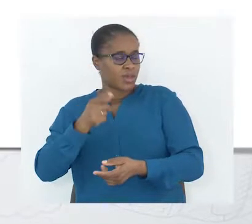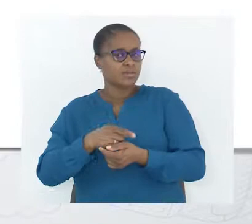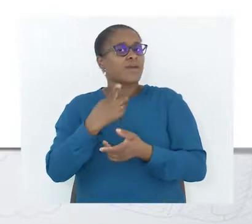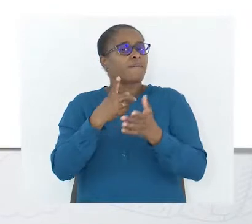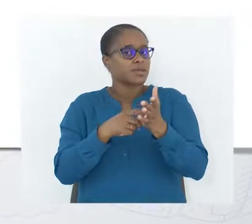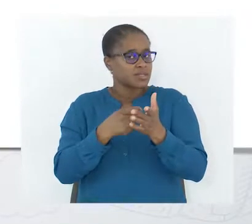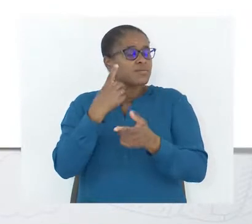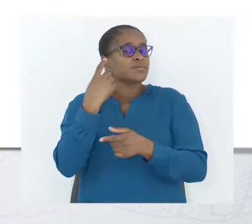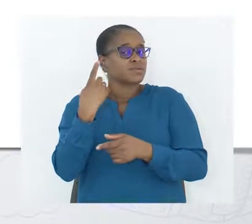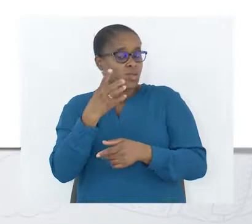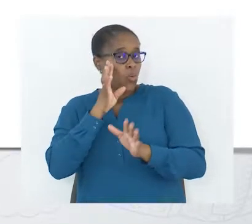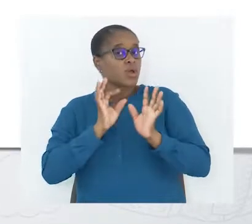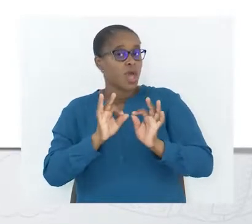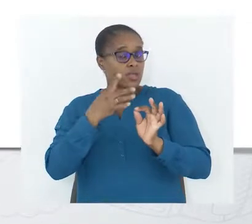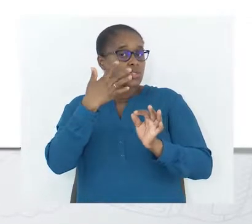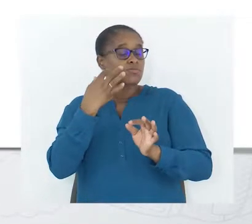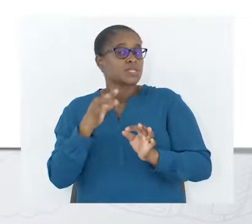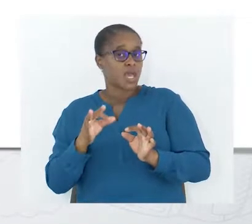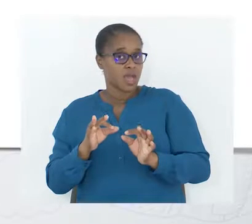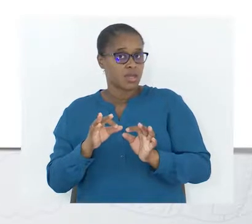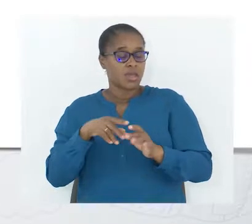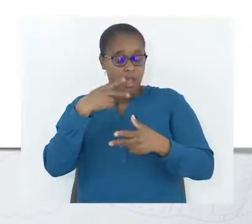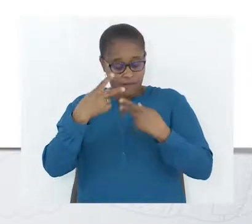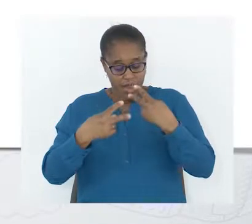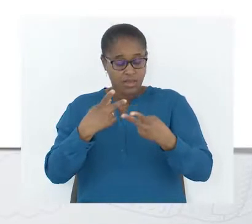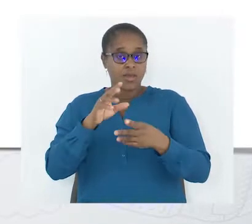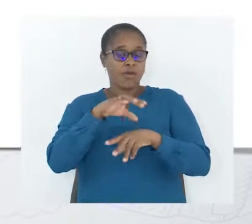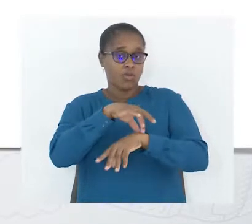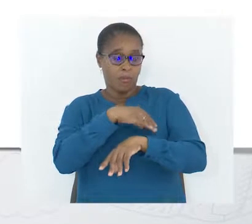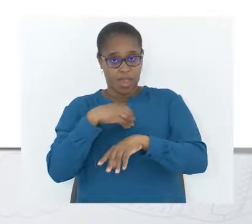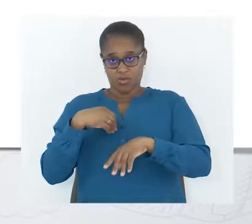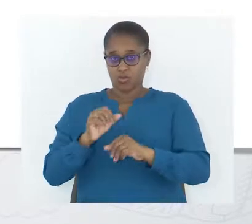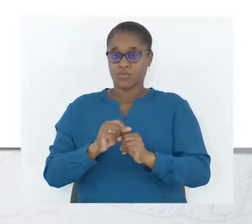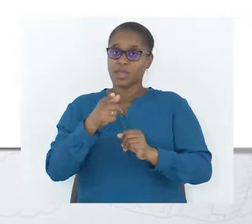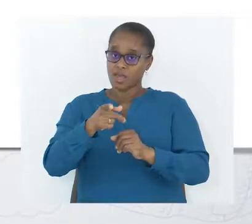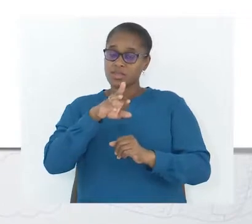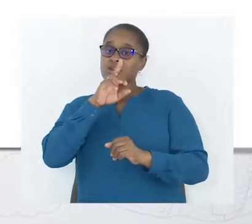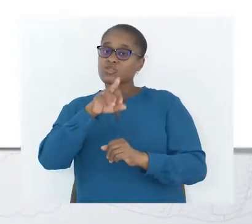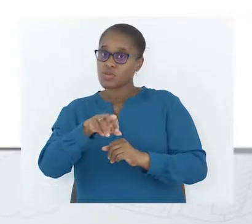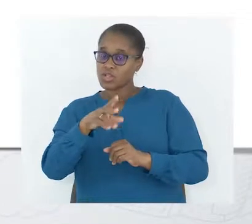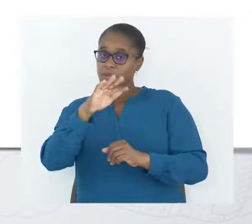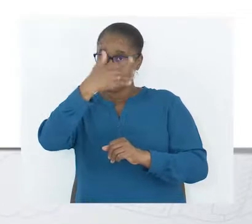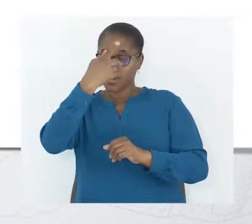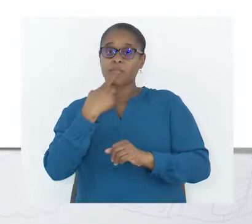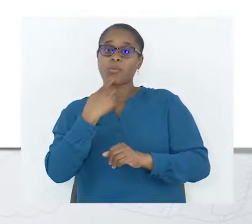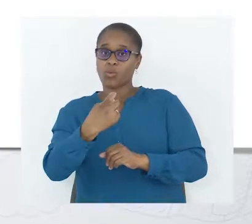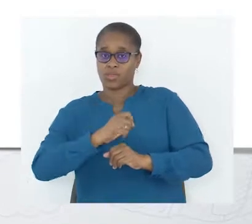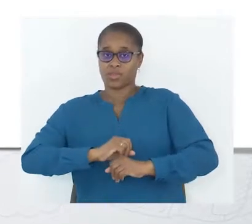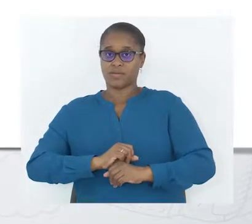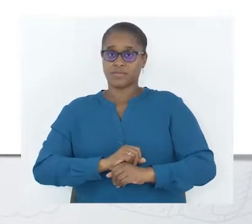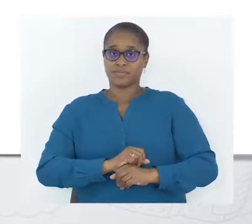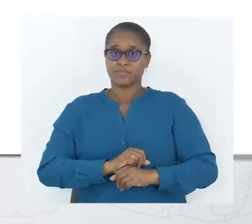que precisa de cuidados especiais e avaliação médica. Esta é a resposta para a primeira